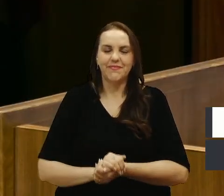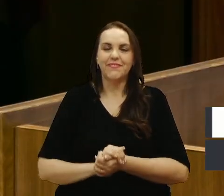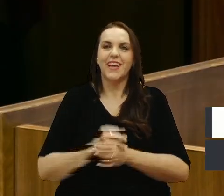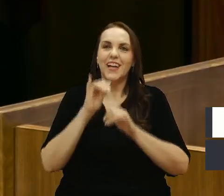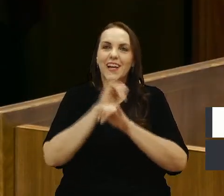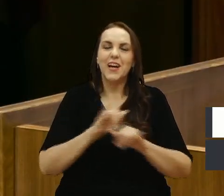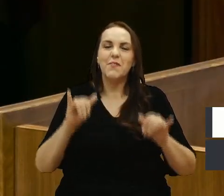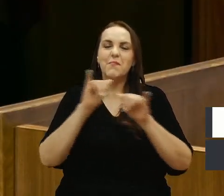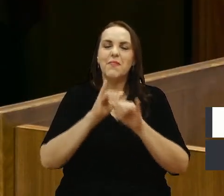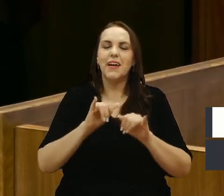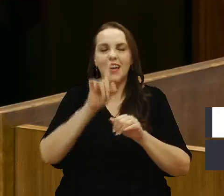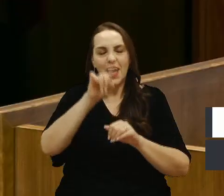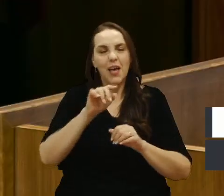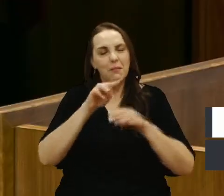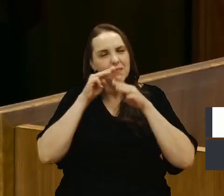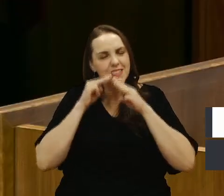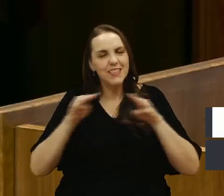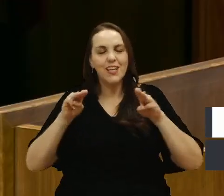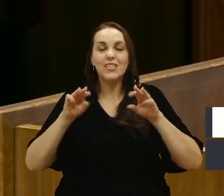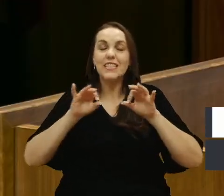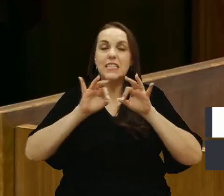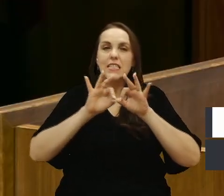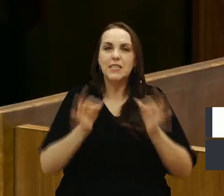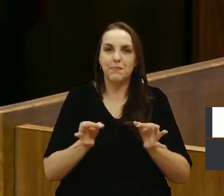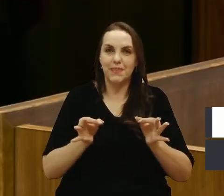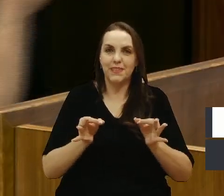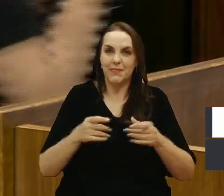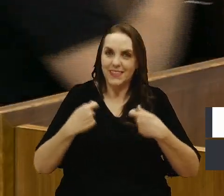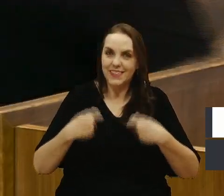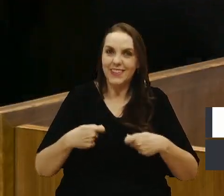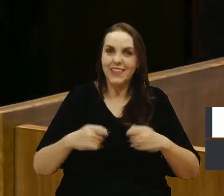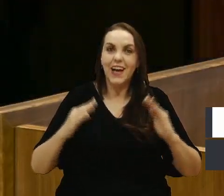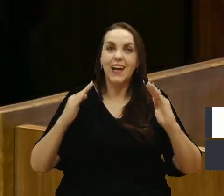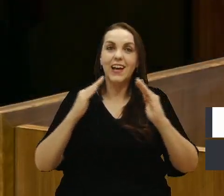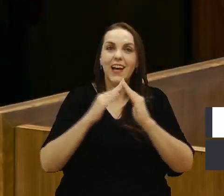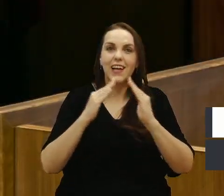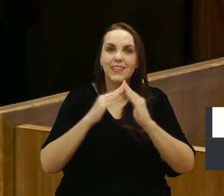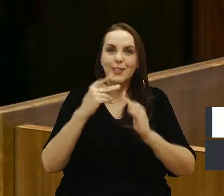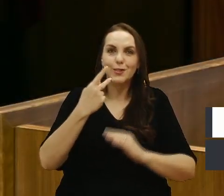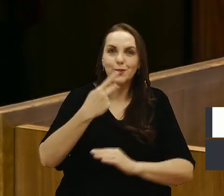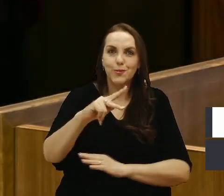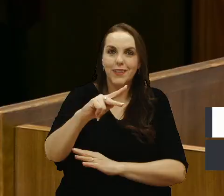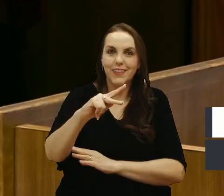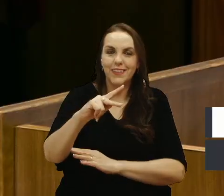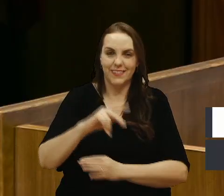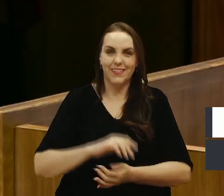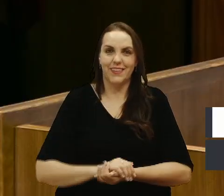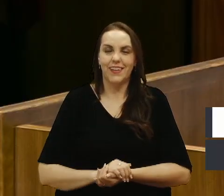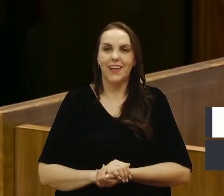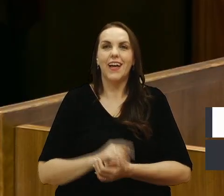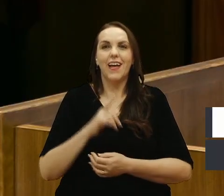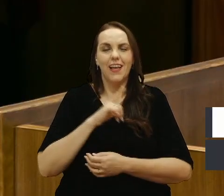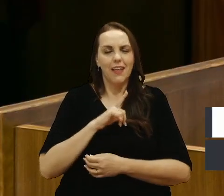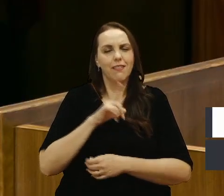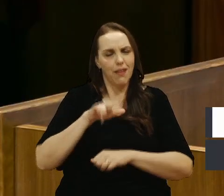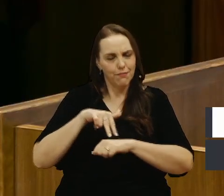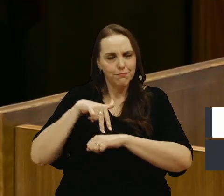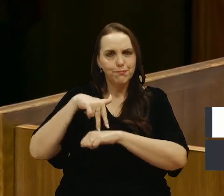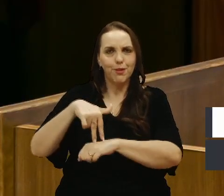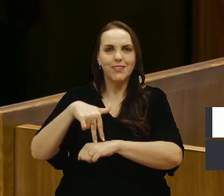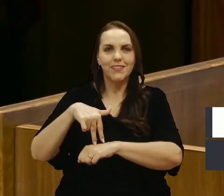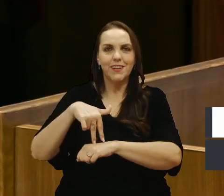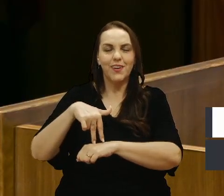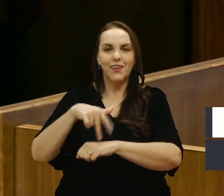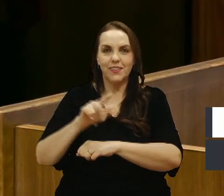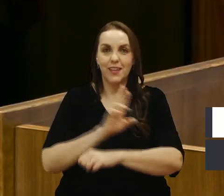mensagem simples, mas extremamente necessária. A casa é sua. Essa frase representa um posicionamento,